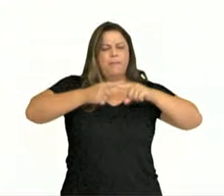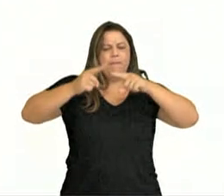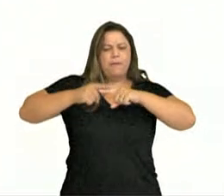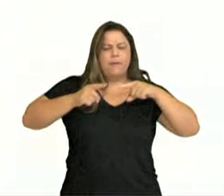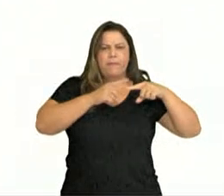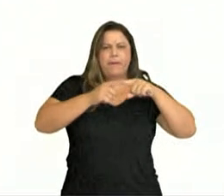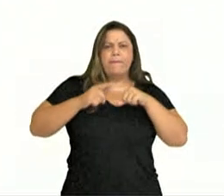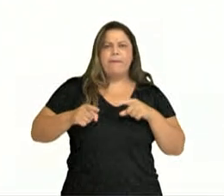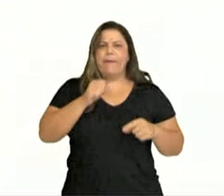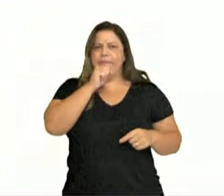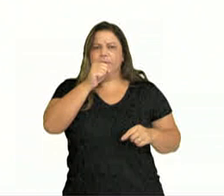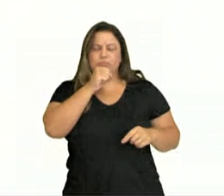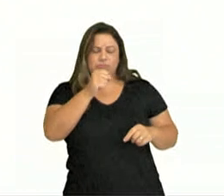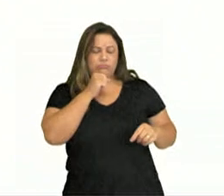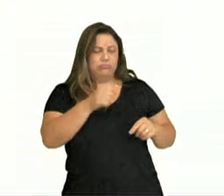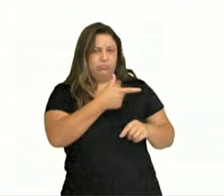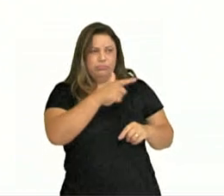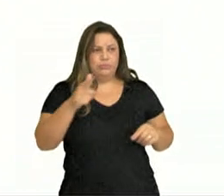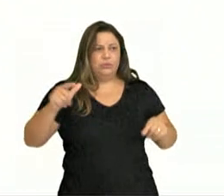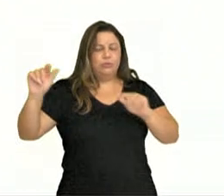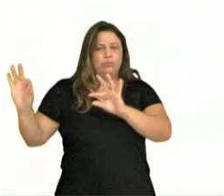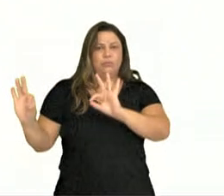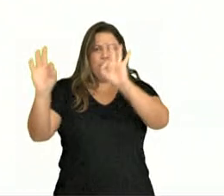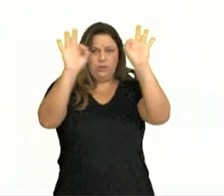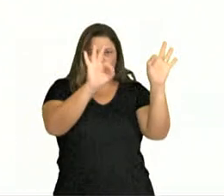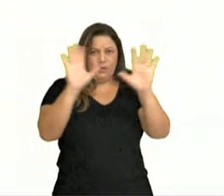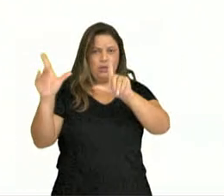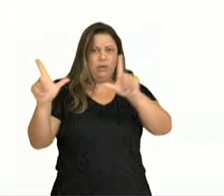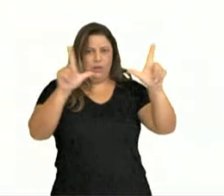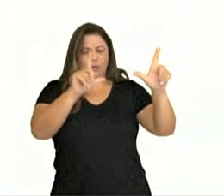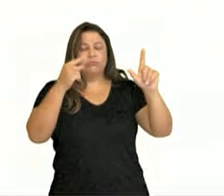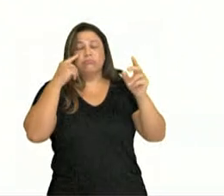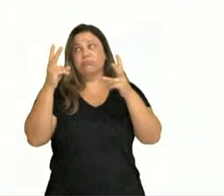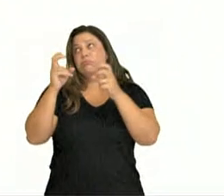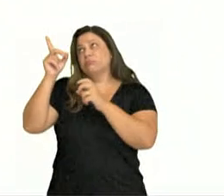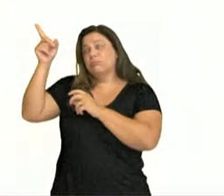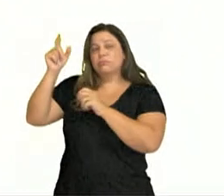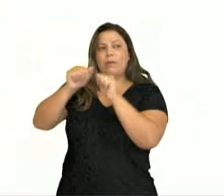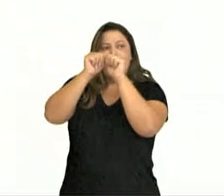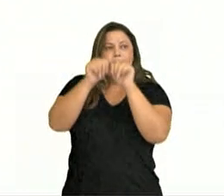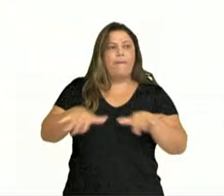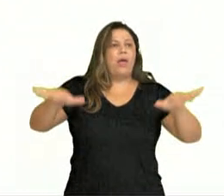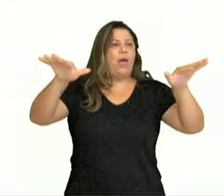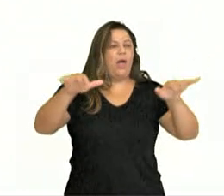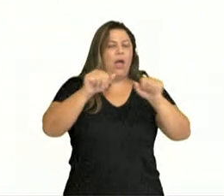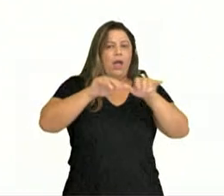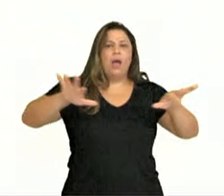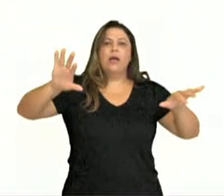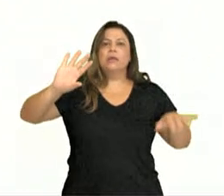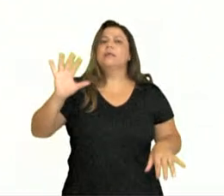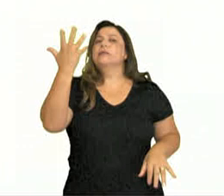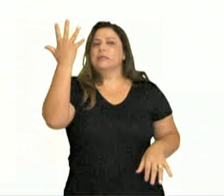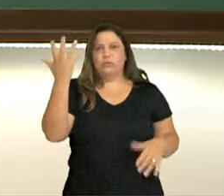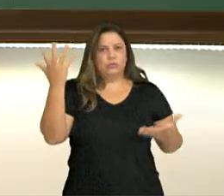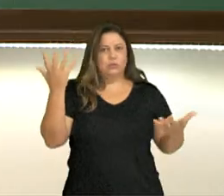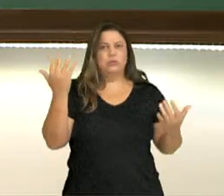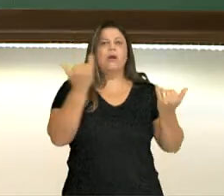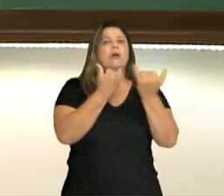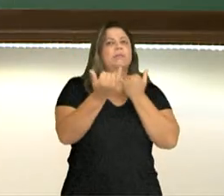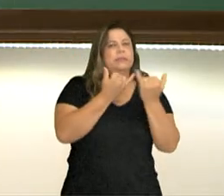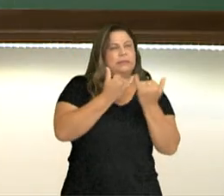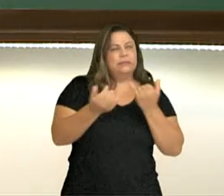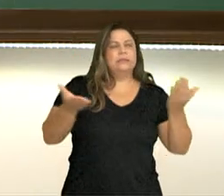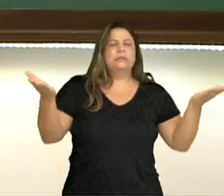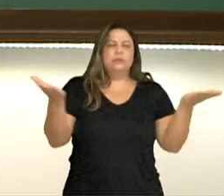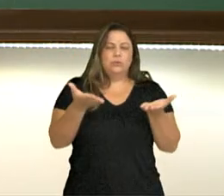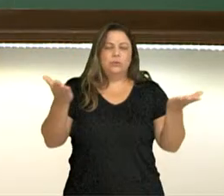publicar reportagens. Então aqui nós temos uma imagem mostrando, né, essa epidemia que aconteceu e é muito semelhante com o que a